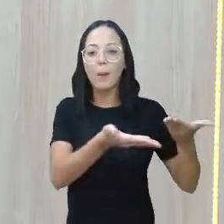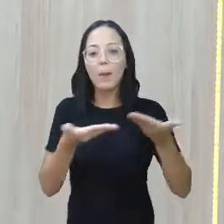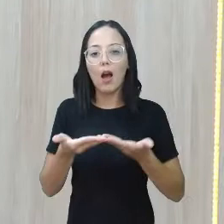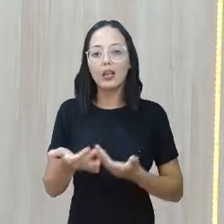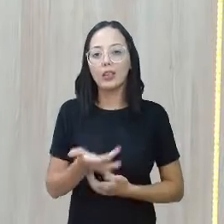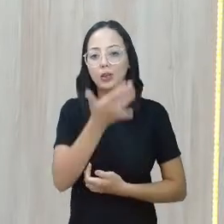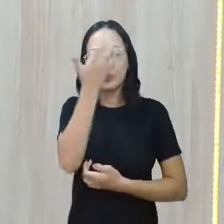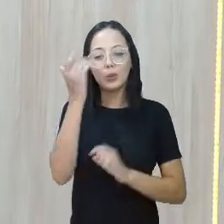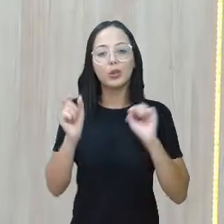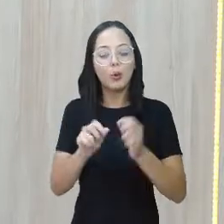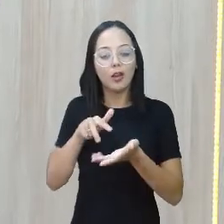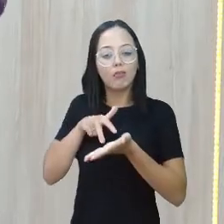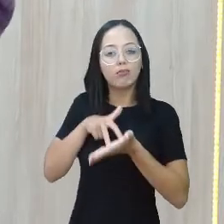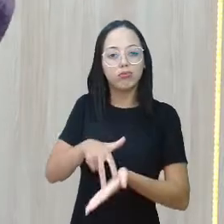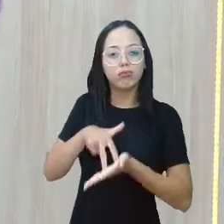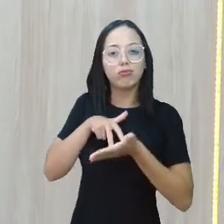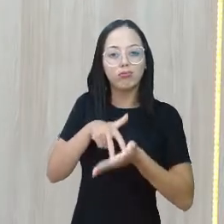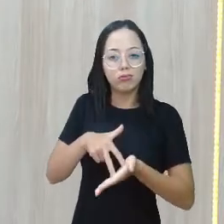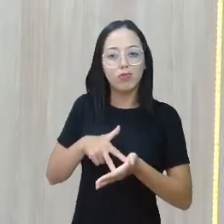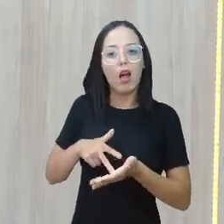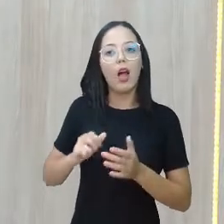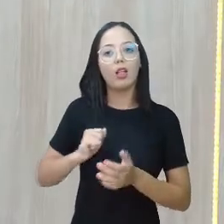a resistirem à ditadura.